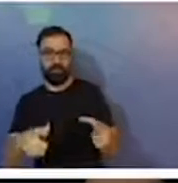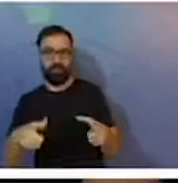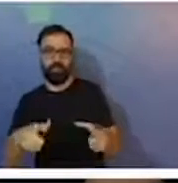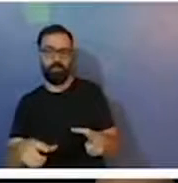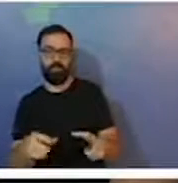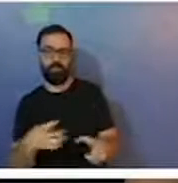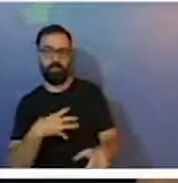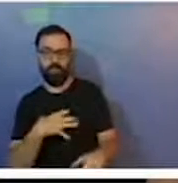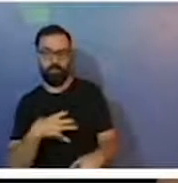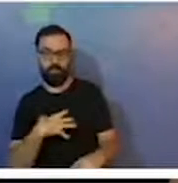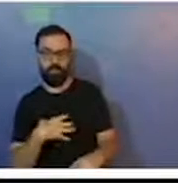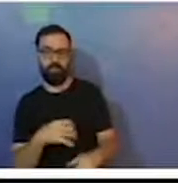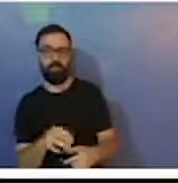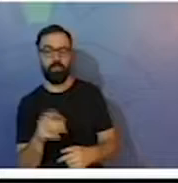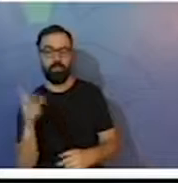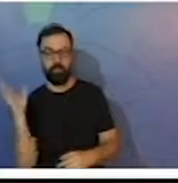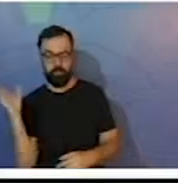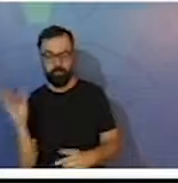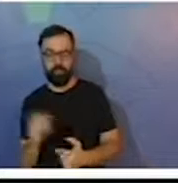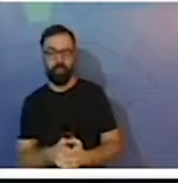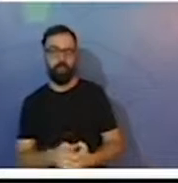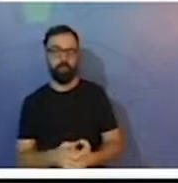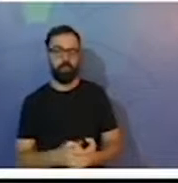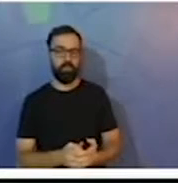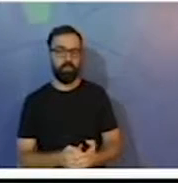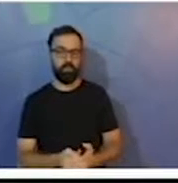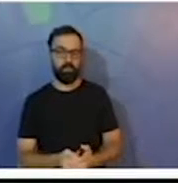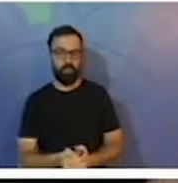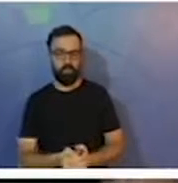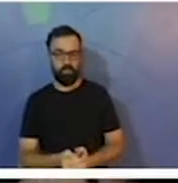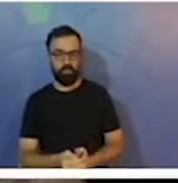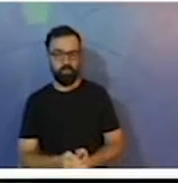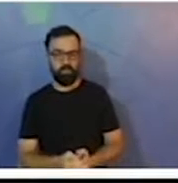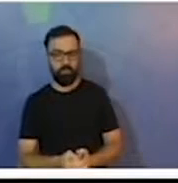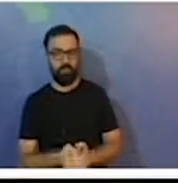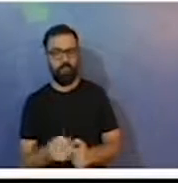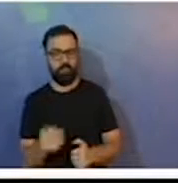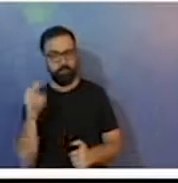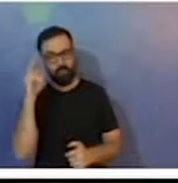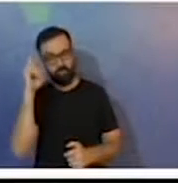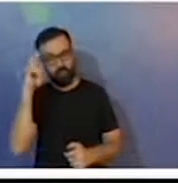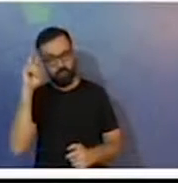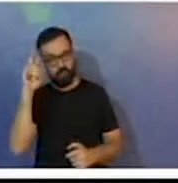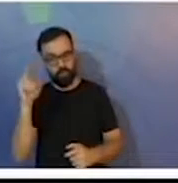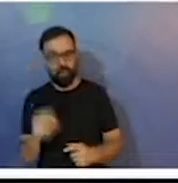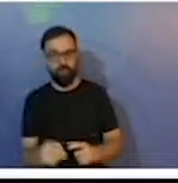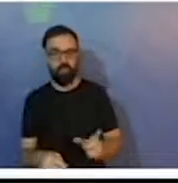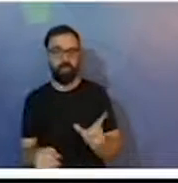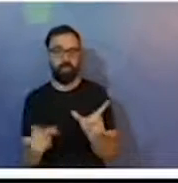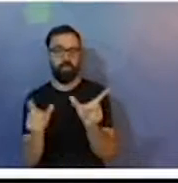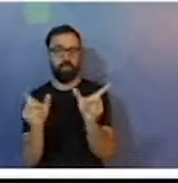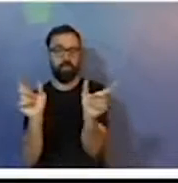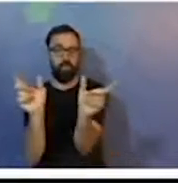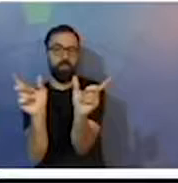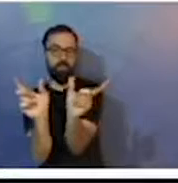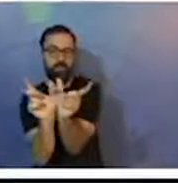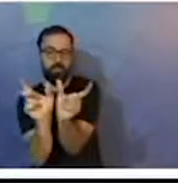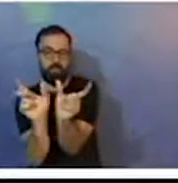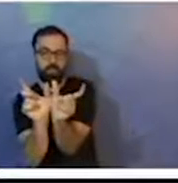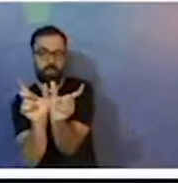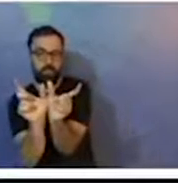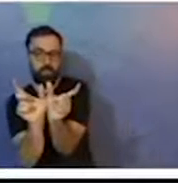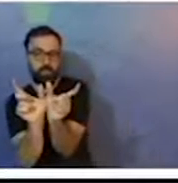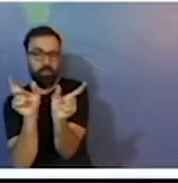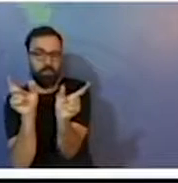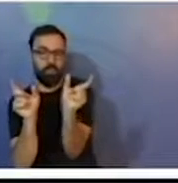modo como ele com a mesa em silêncio as peças Lembrando que aqui ó muitas vezes você colocou igual aqui